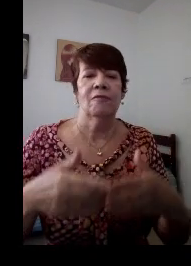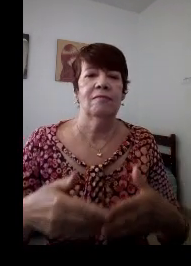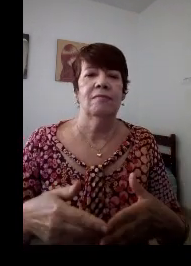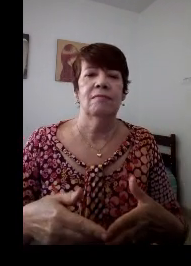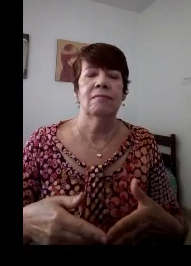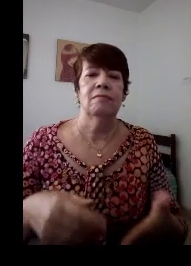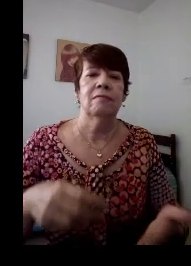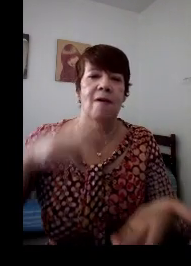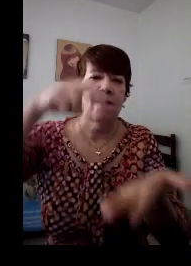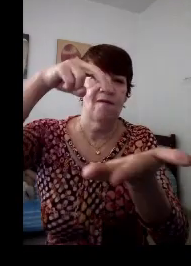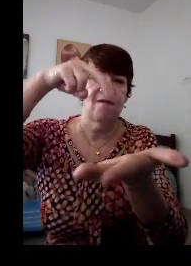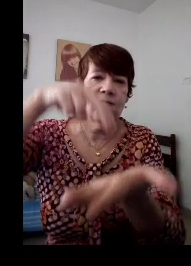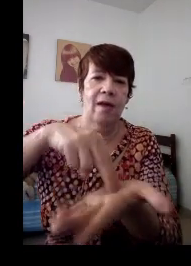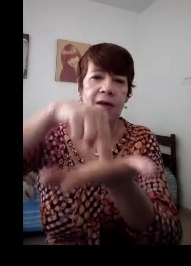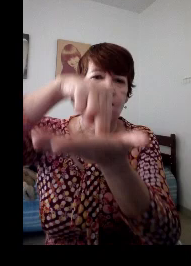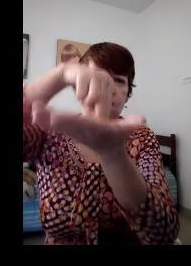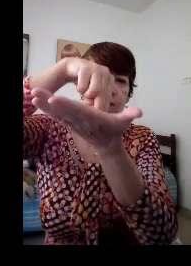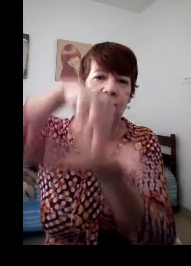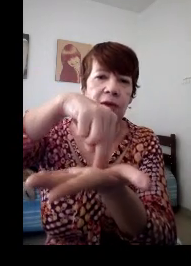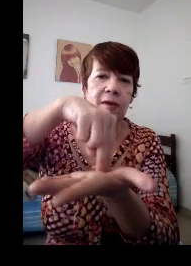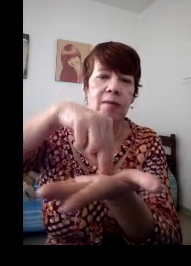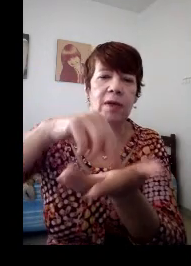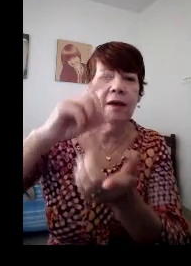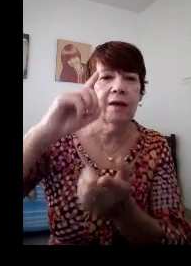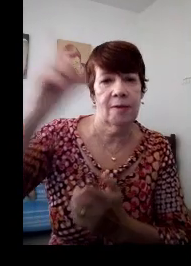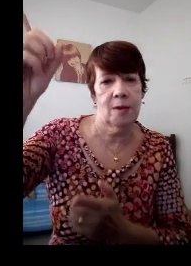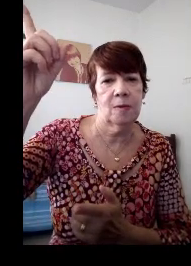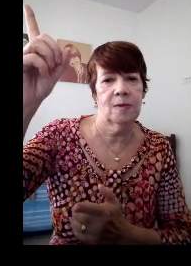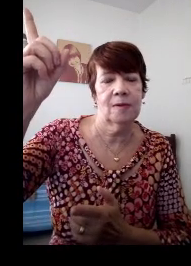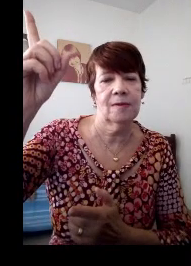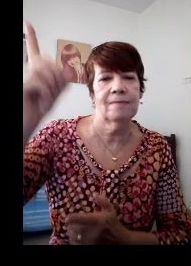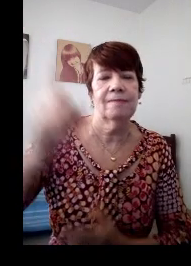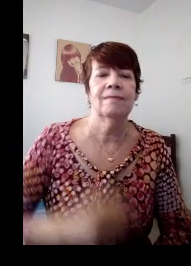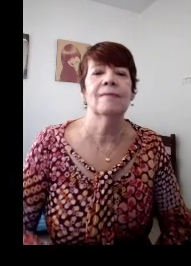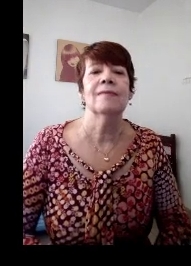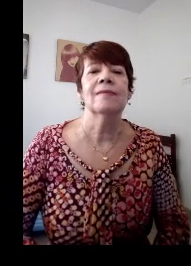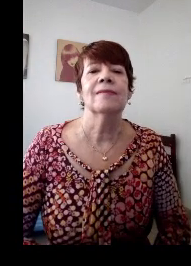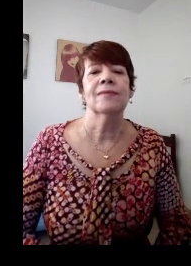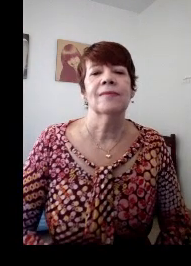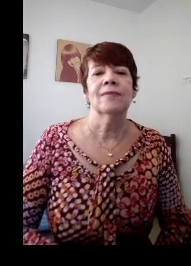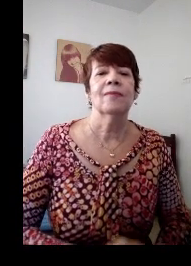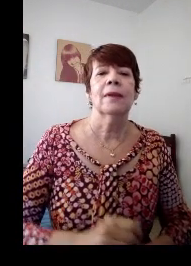Potifar? De modo algum. Ela não dava confiança para a mulher de Potifar.